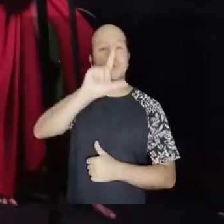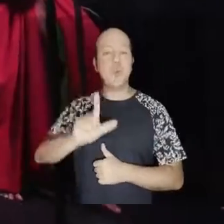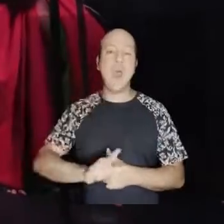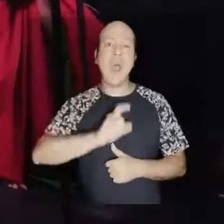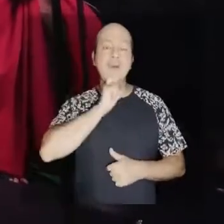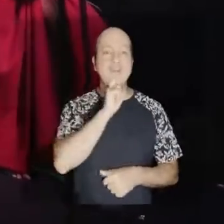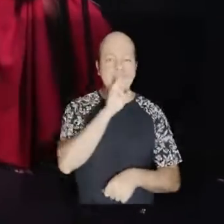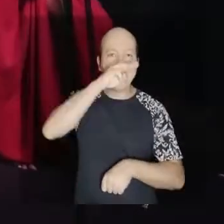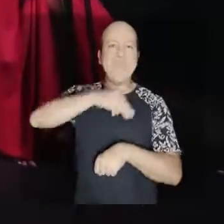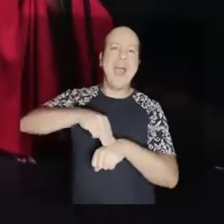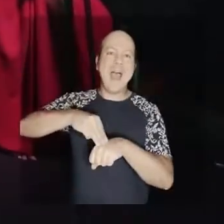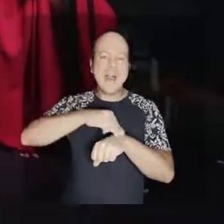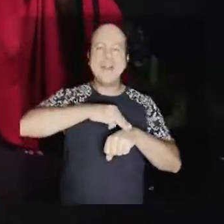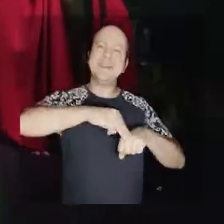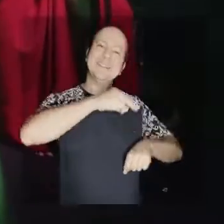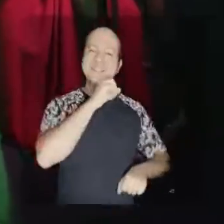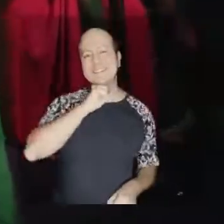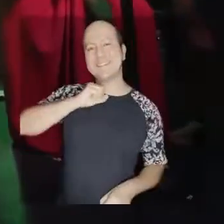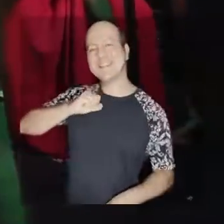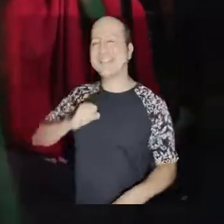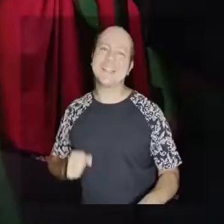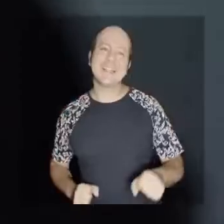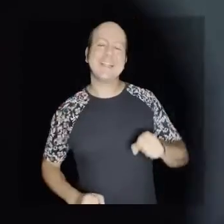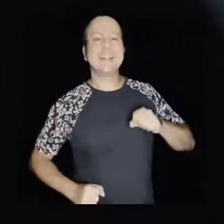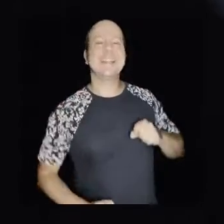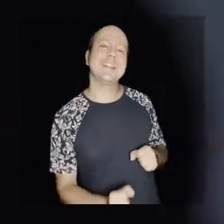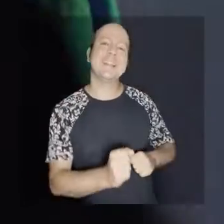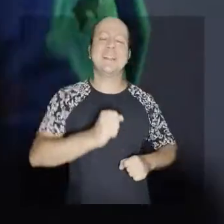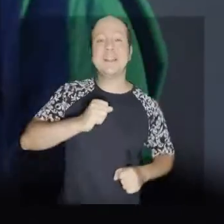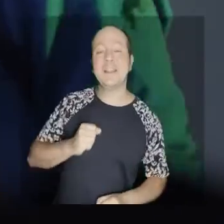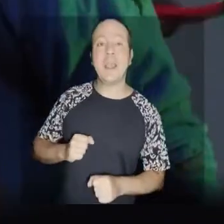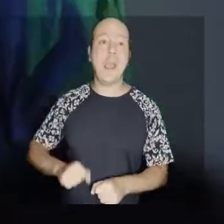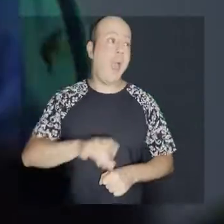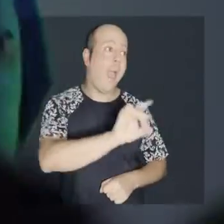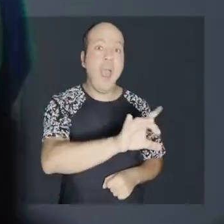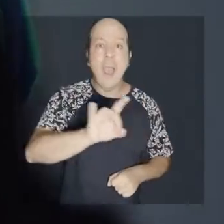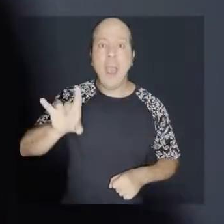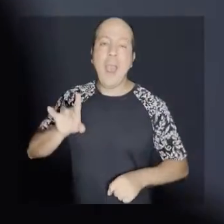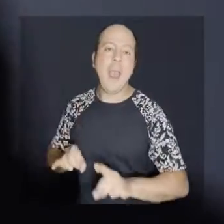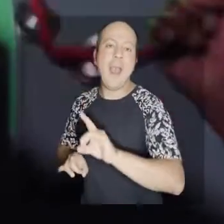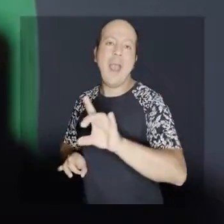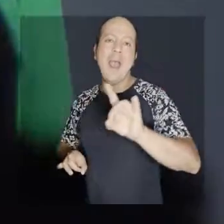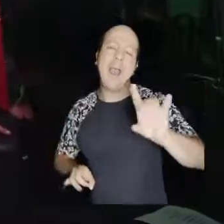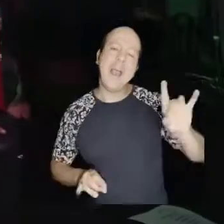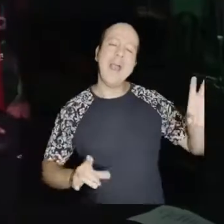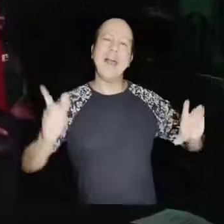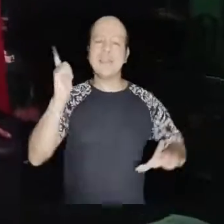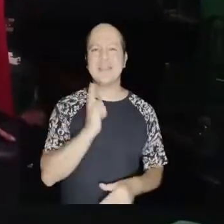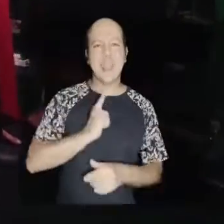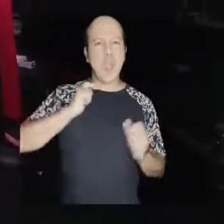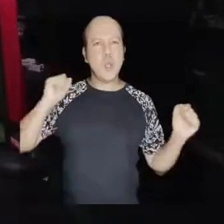ondulados, barba rala. Usa macacão azul estampado. Em letras pretas, clama floresta. Júlia Mestre e Zé Ibarra.